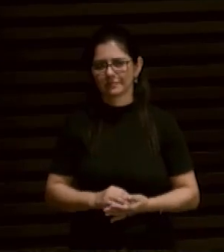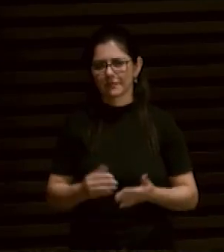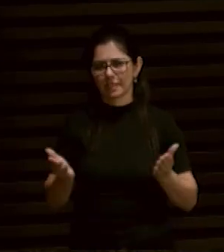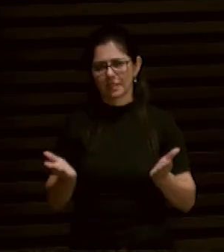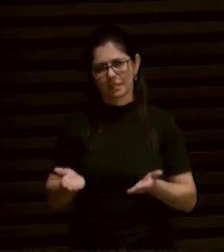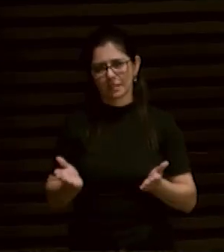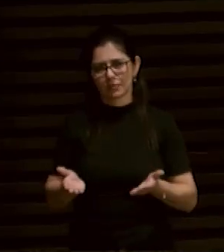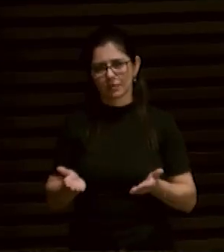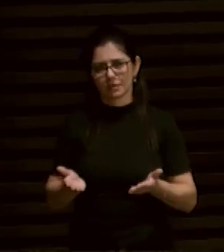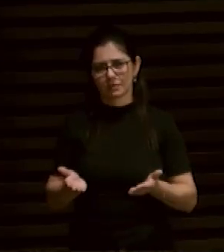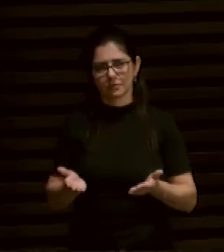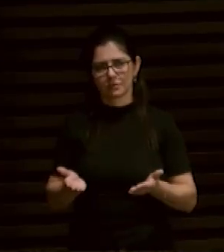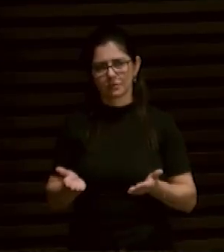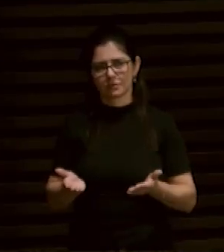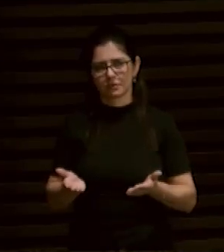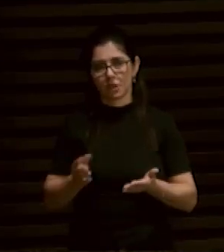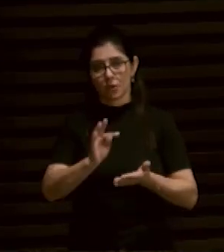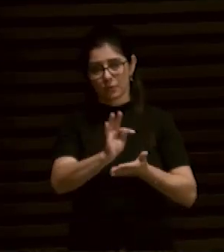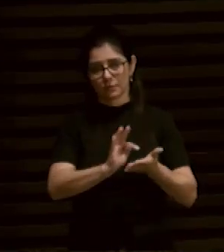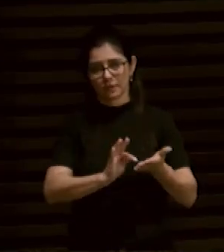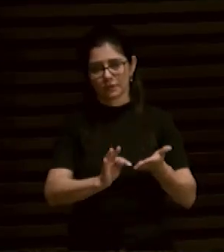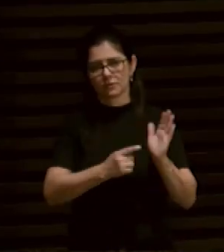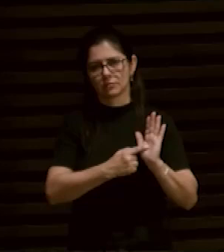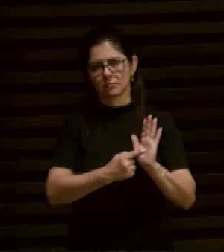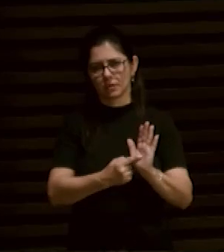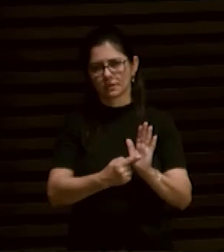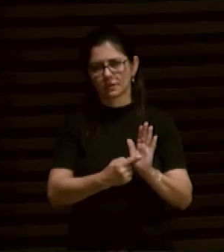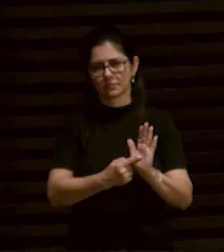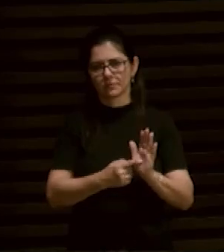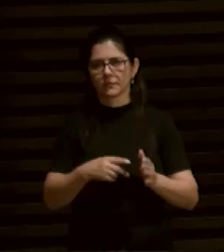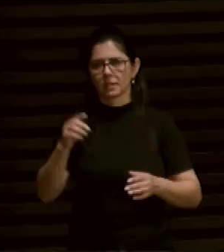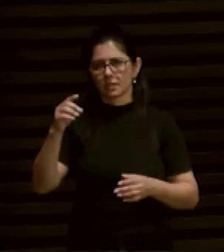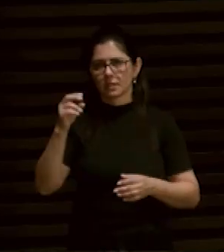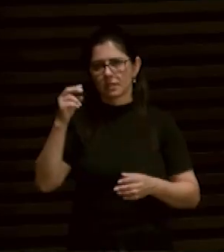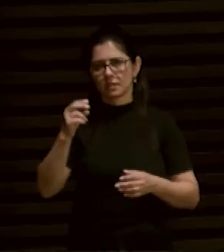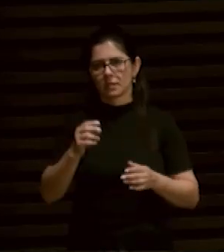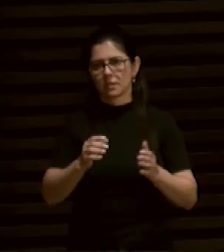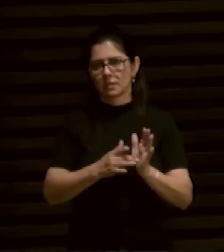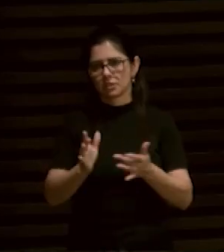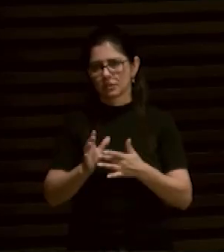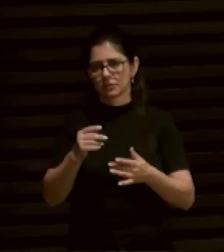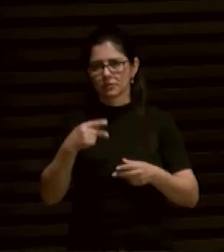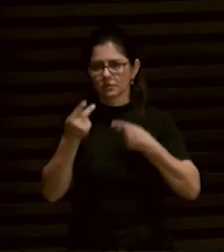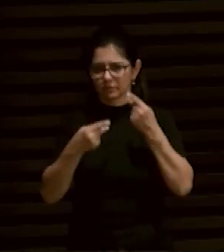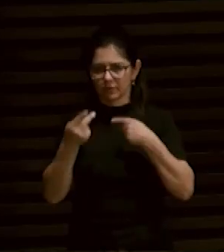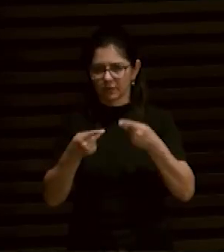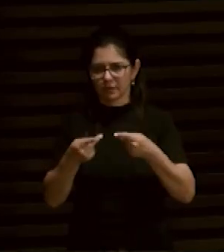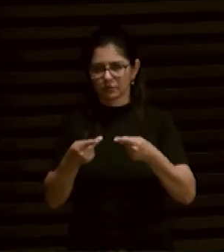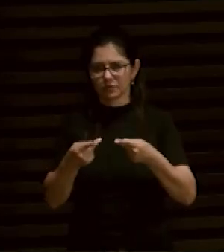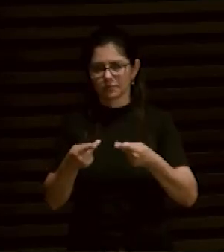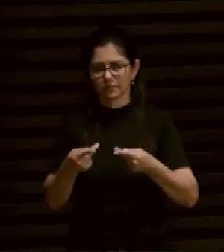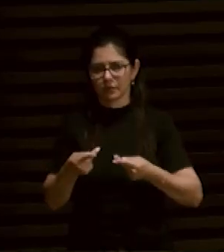creem. O texto fala, Jesus fala que ele vai vir naquele último dia e os ninivitas